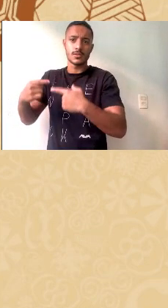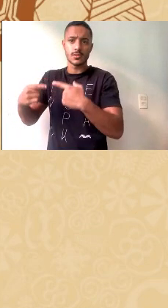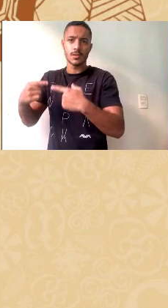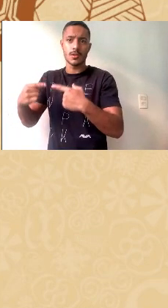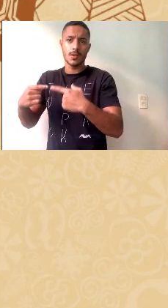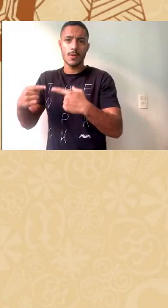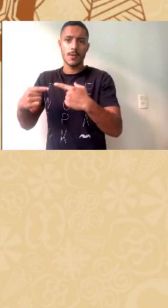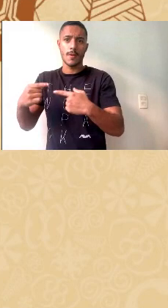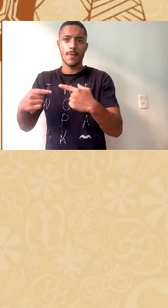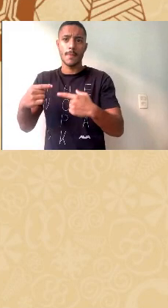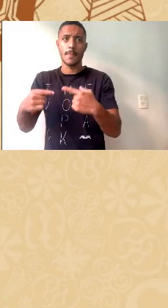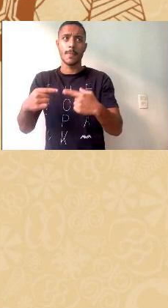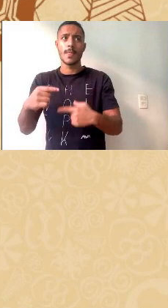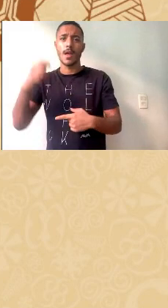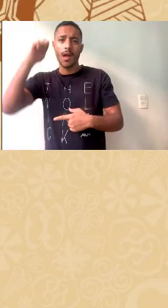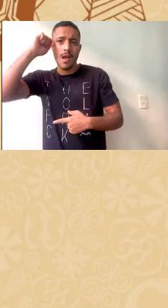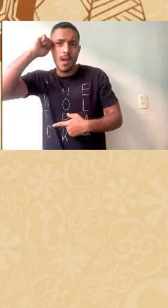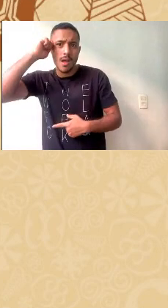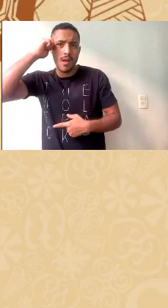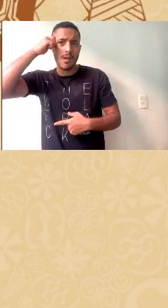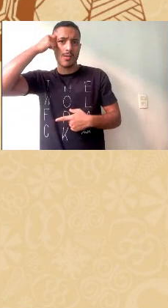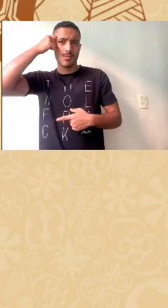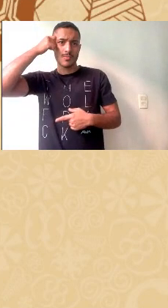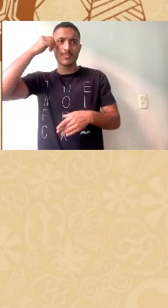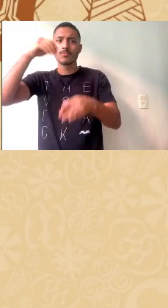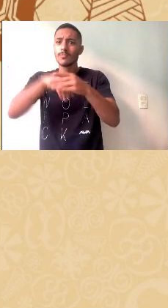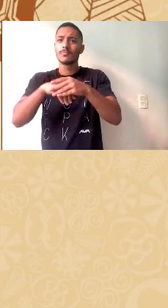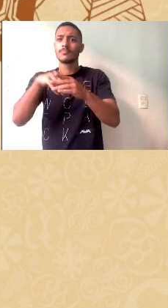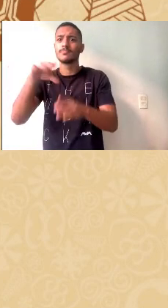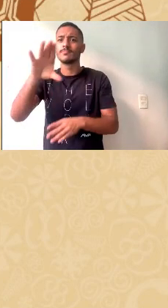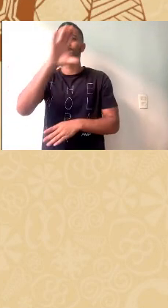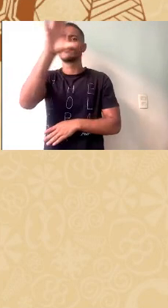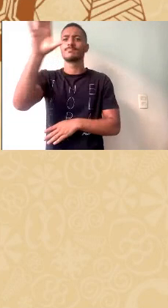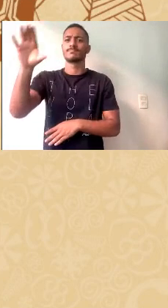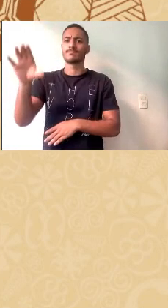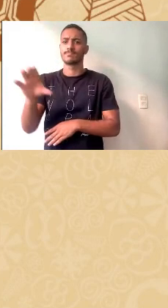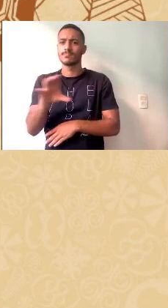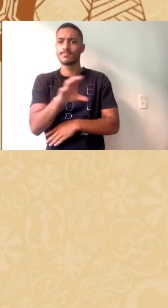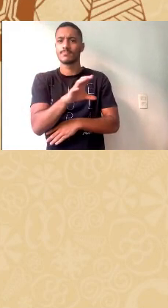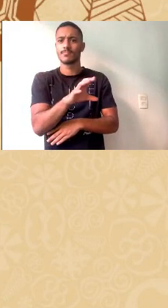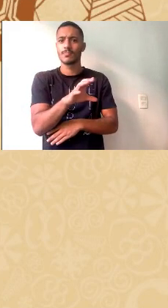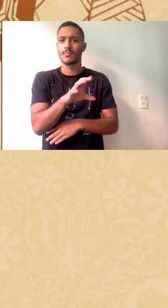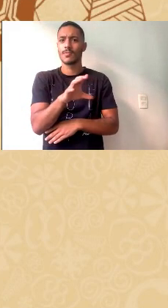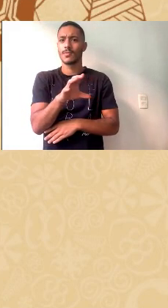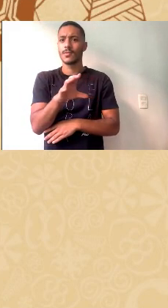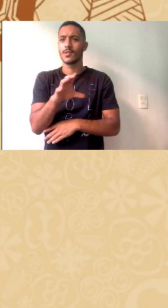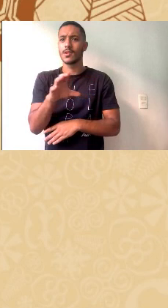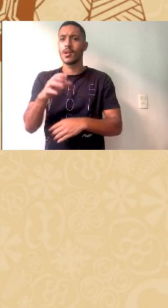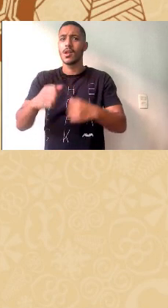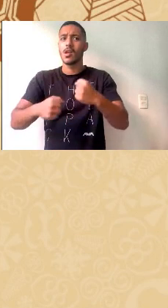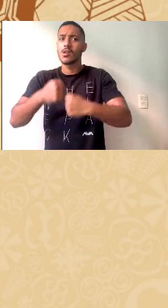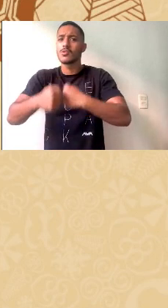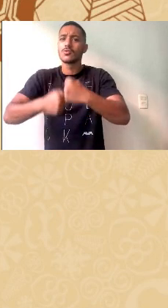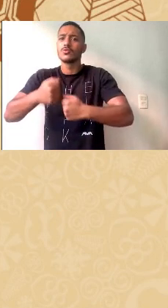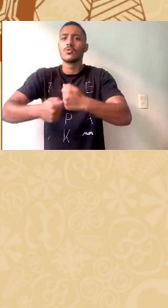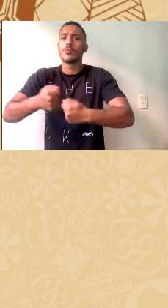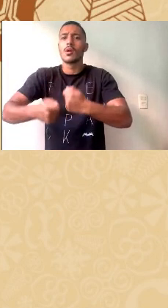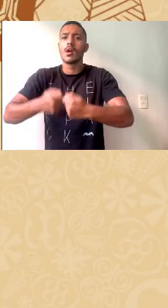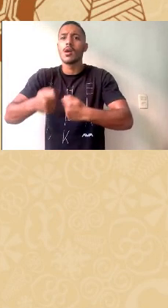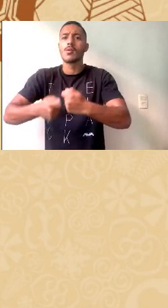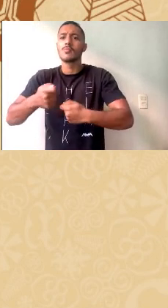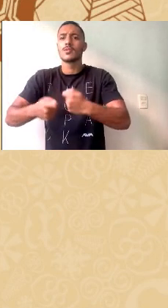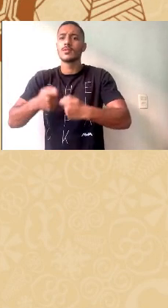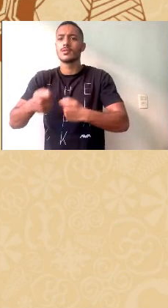ideologia do branqueamento, que nós também, sobre a qual também a gente já conversou um pouco aqui. Né. Economicamente, também, o que a gente vai ver é